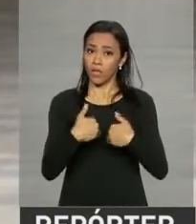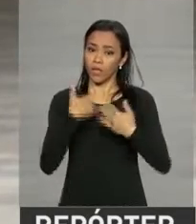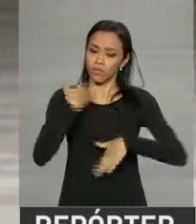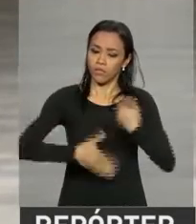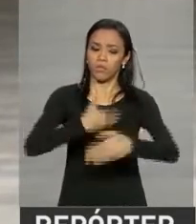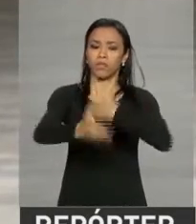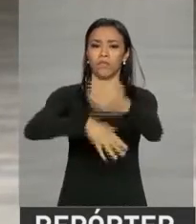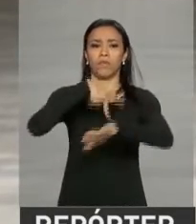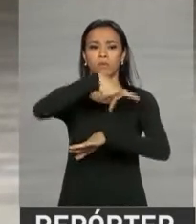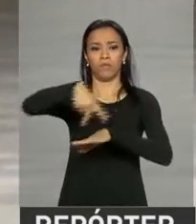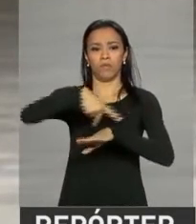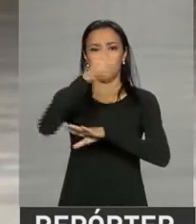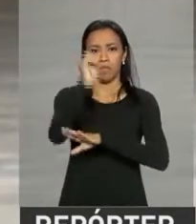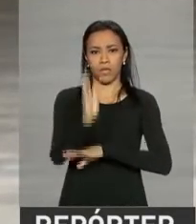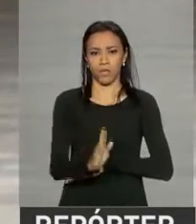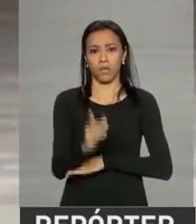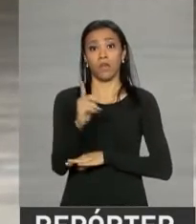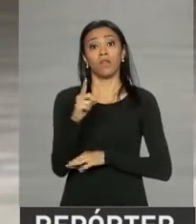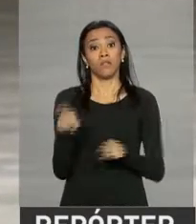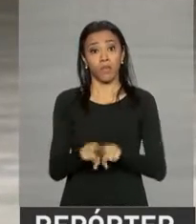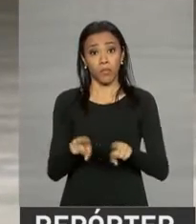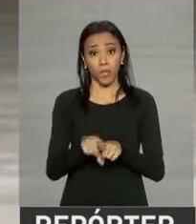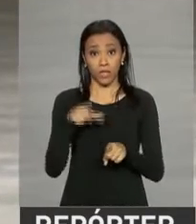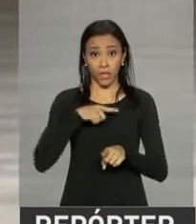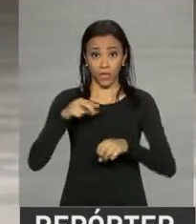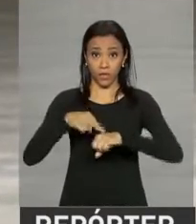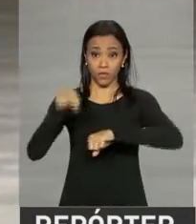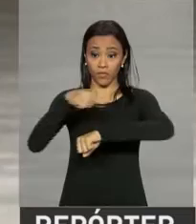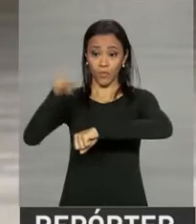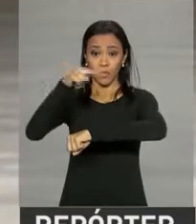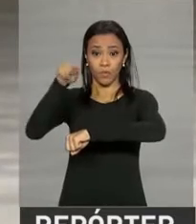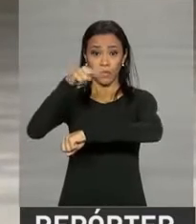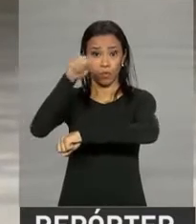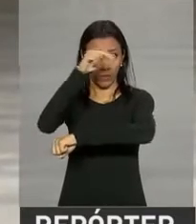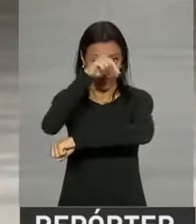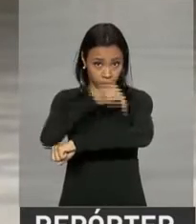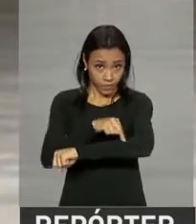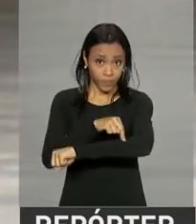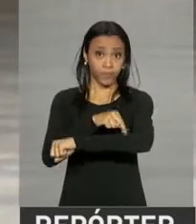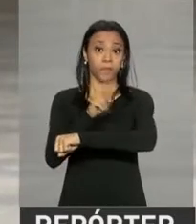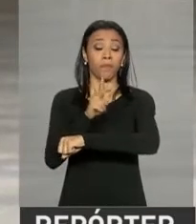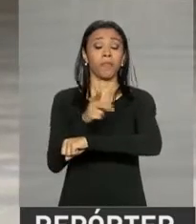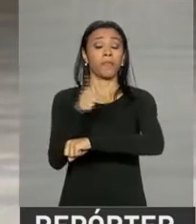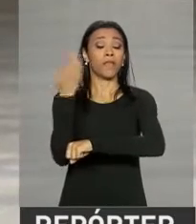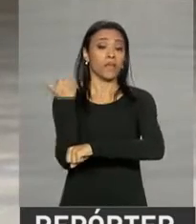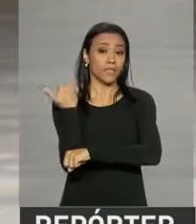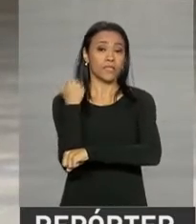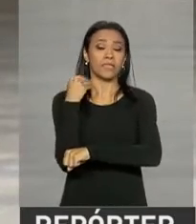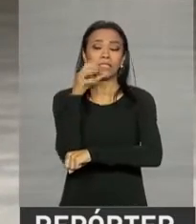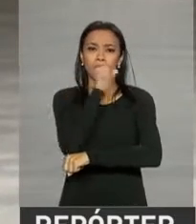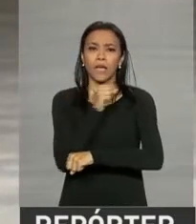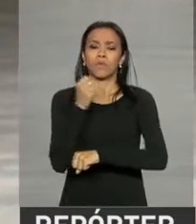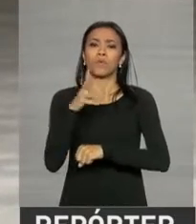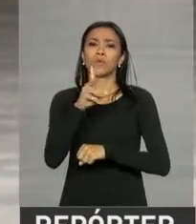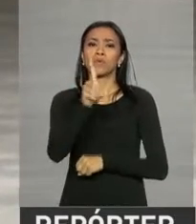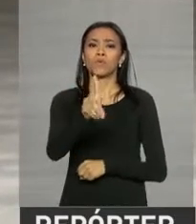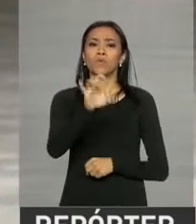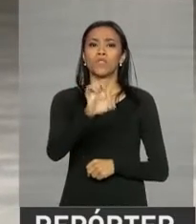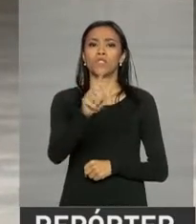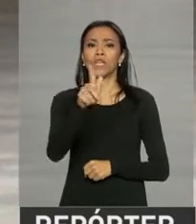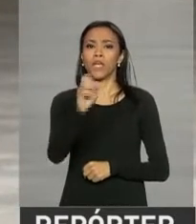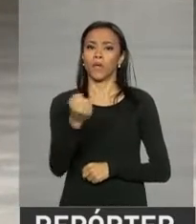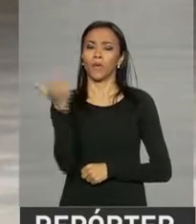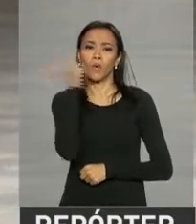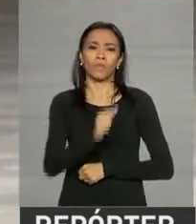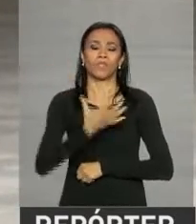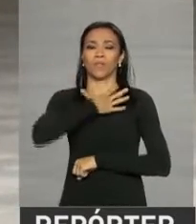e nada teve dobradinha brasileira no pódio logo no pódio olímpico no final de semana diego hypólito ficou com a prata e